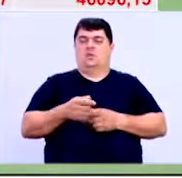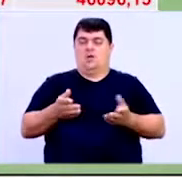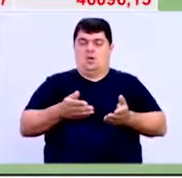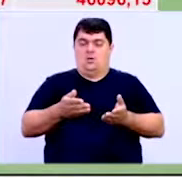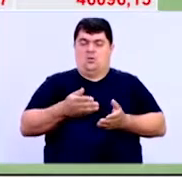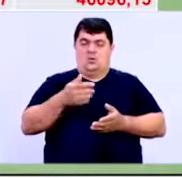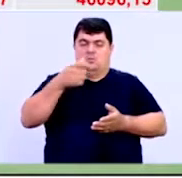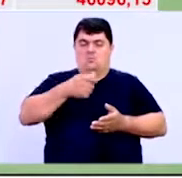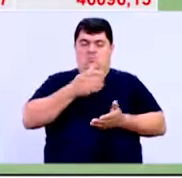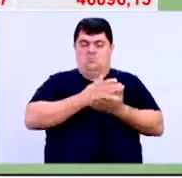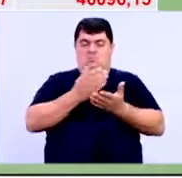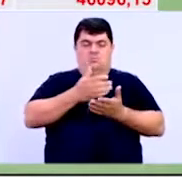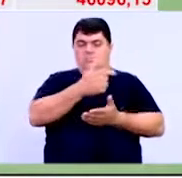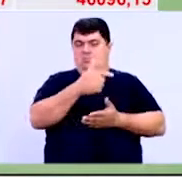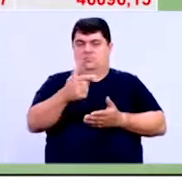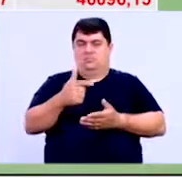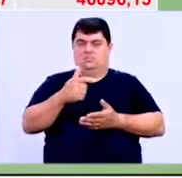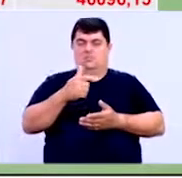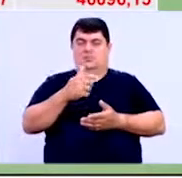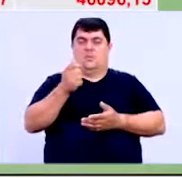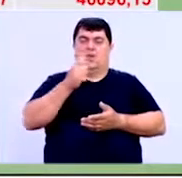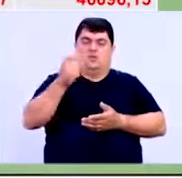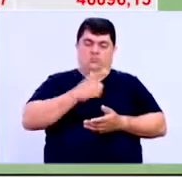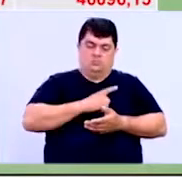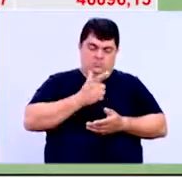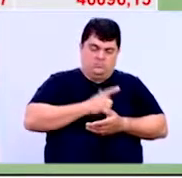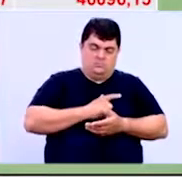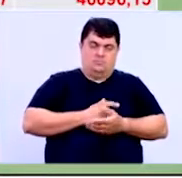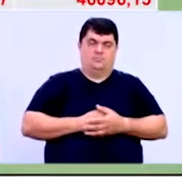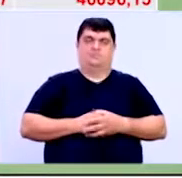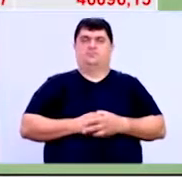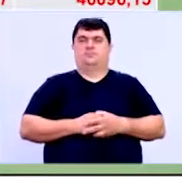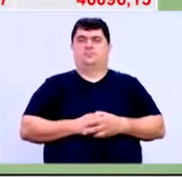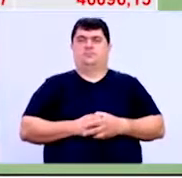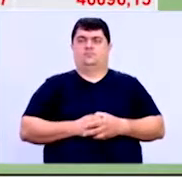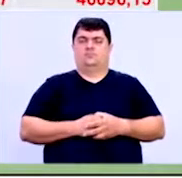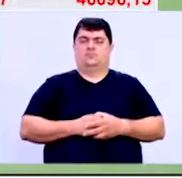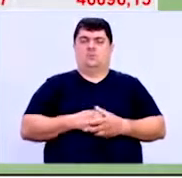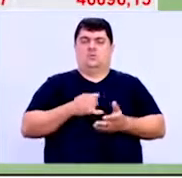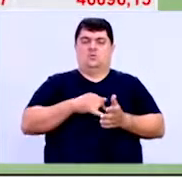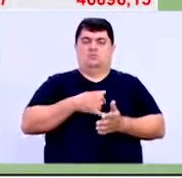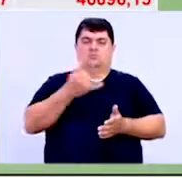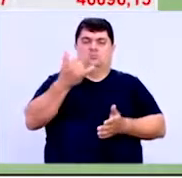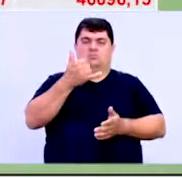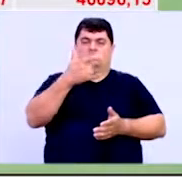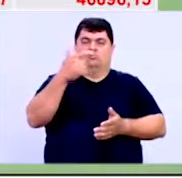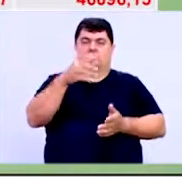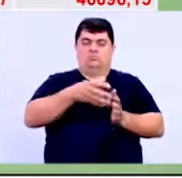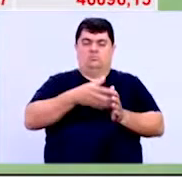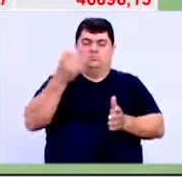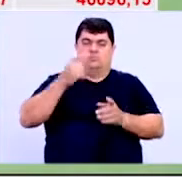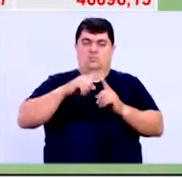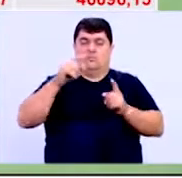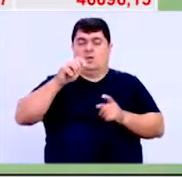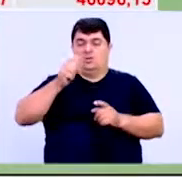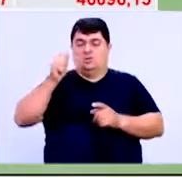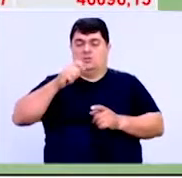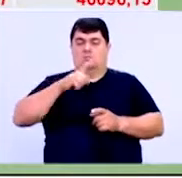vendas a prazo, em julho, mas houve em agosto. Não teve juros, mas no mês de agosto